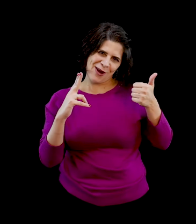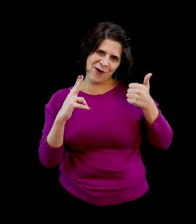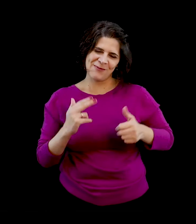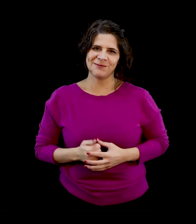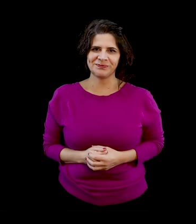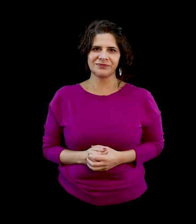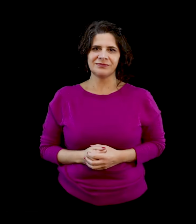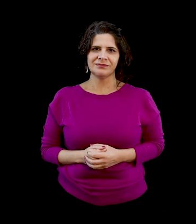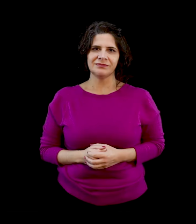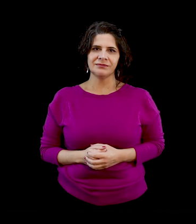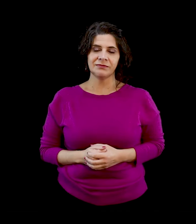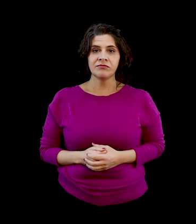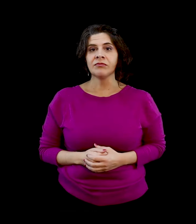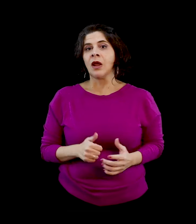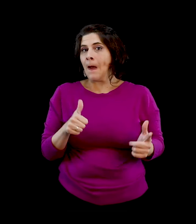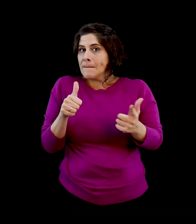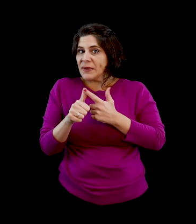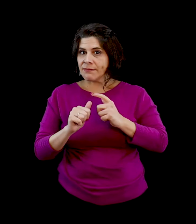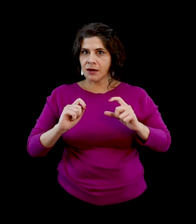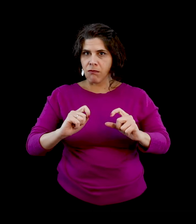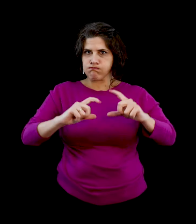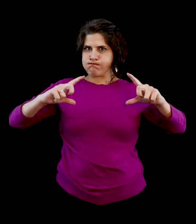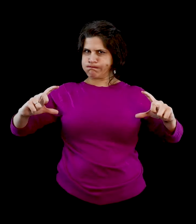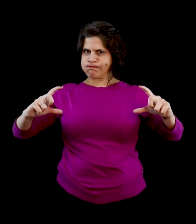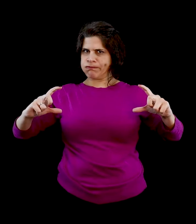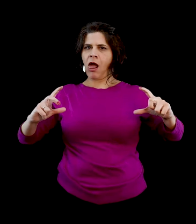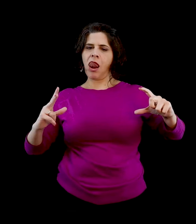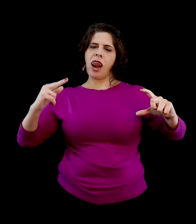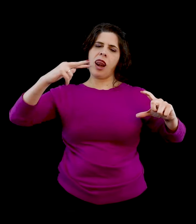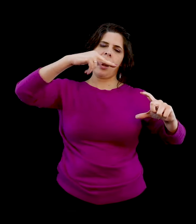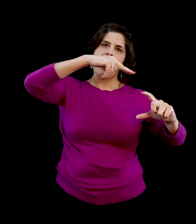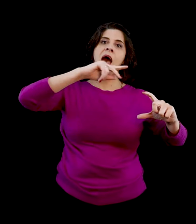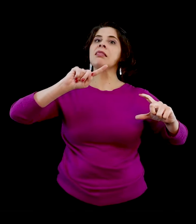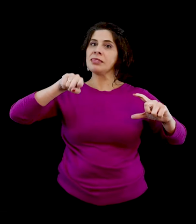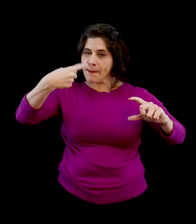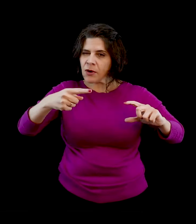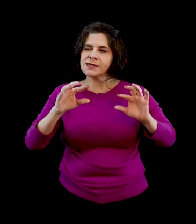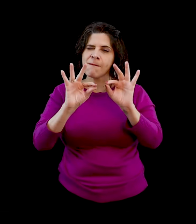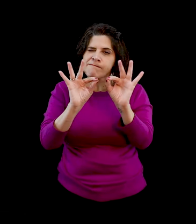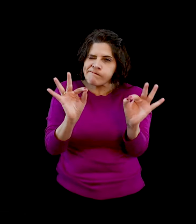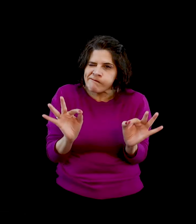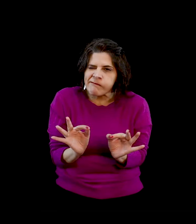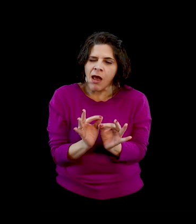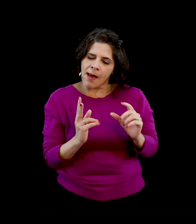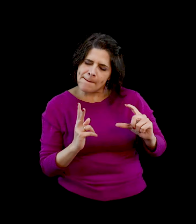e depois eu vou cortar pertinho, juntinho do círculo. Vamos lá.